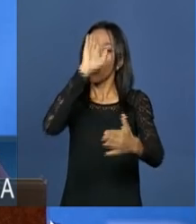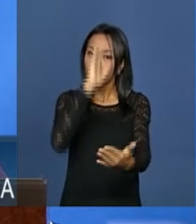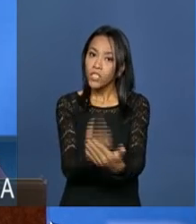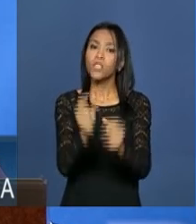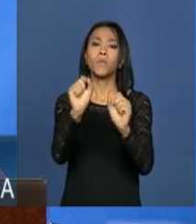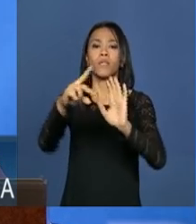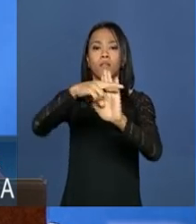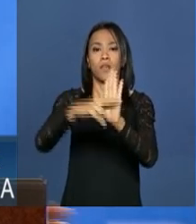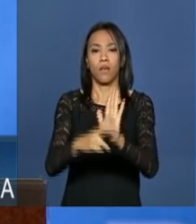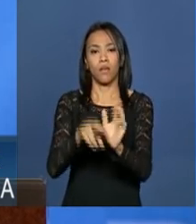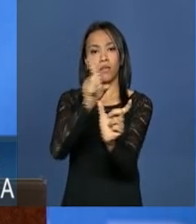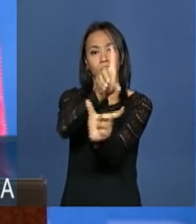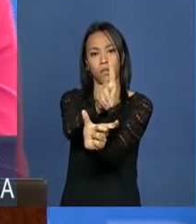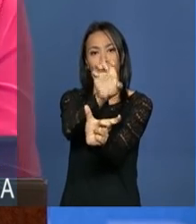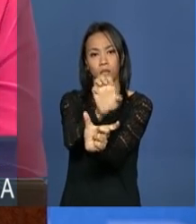democracia.